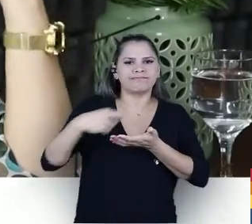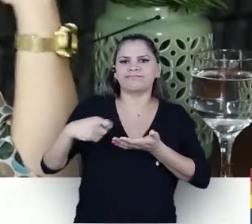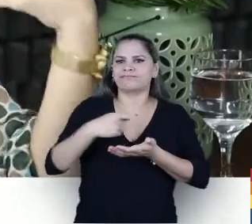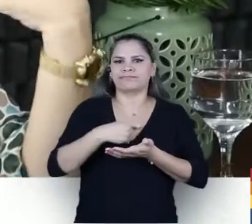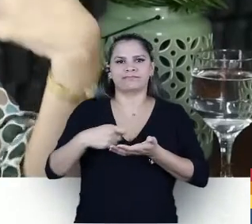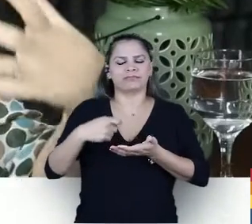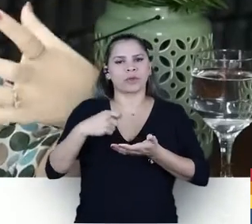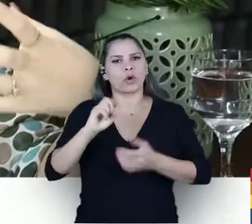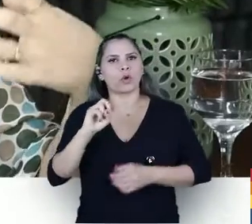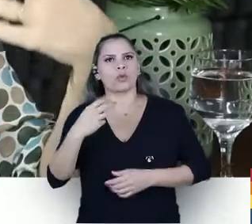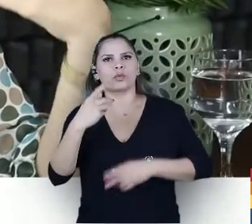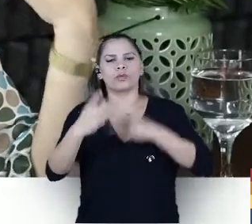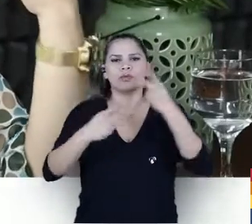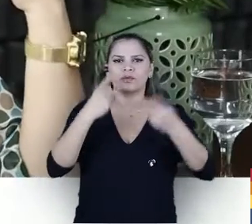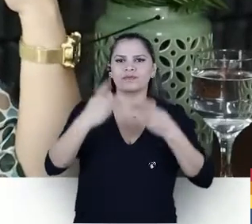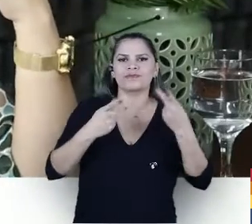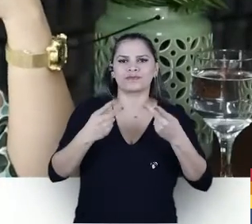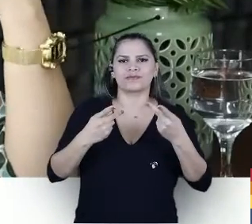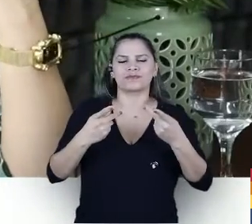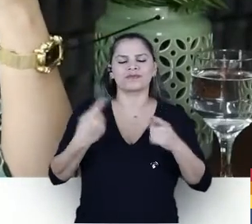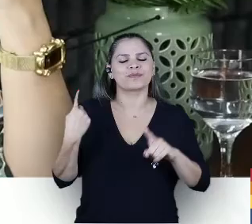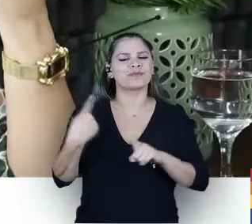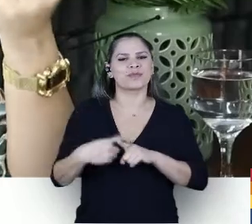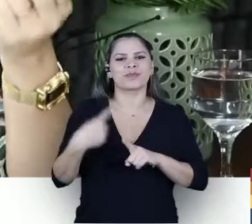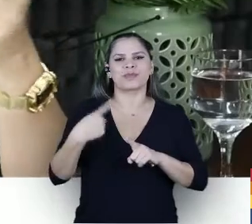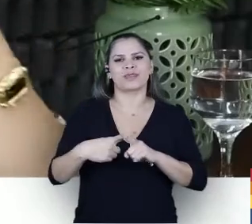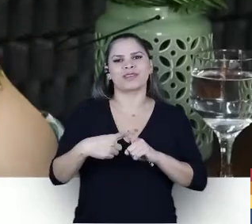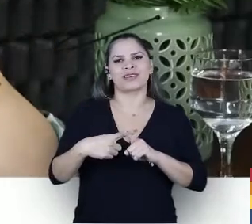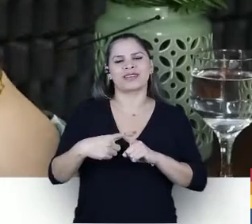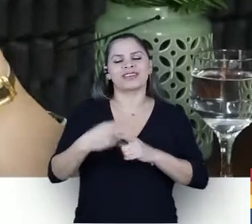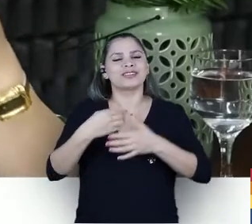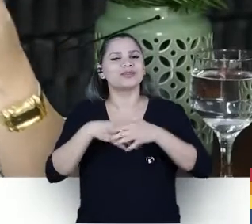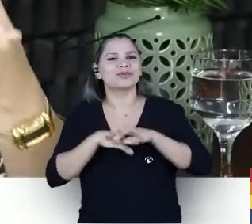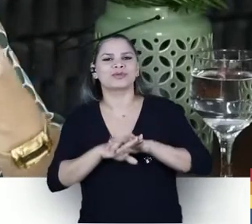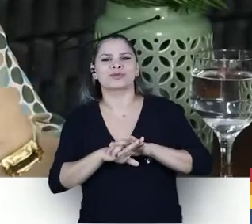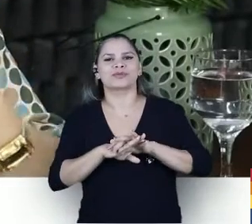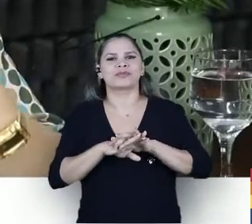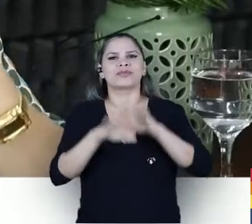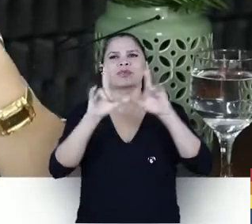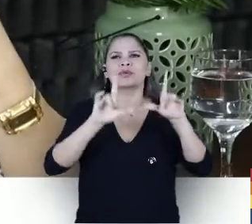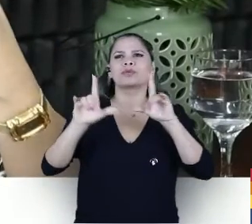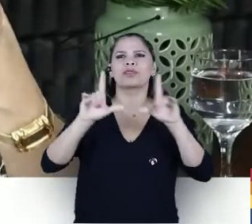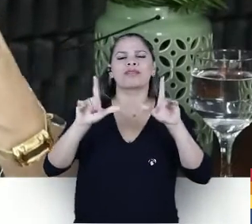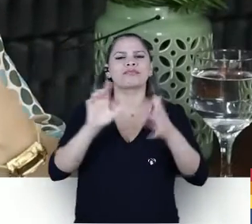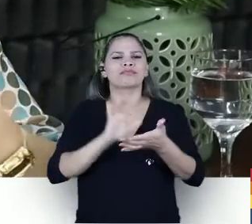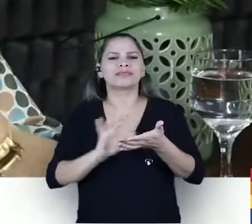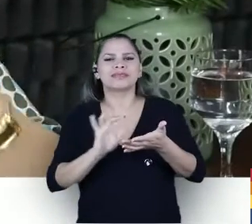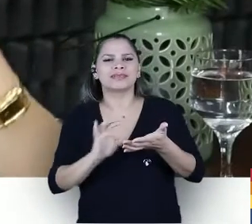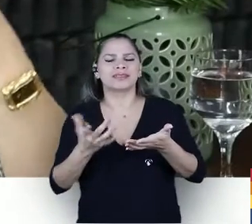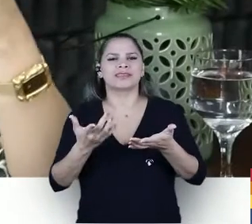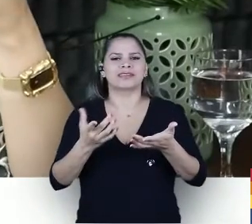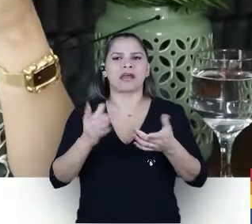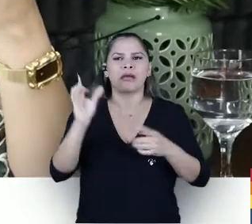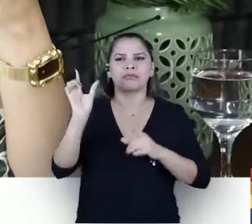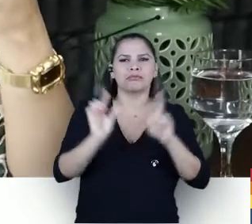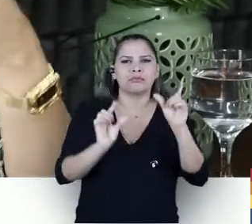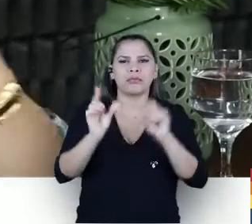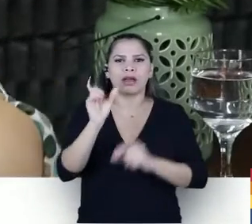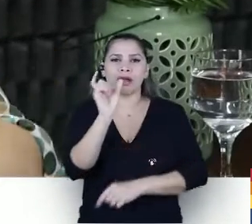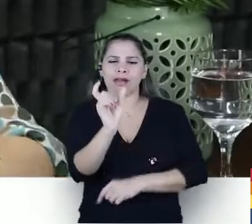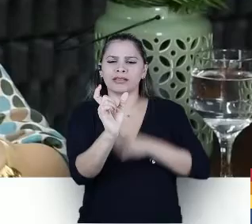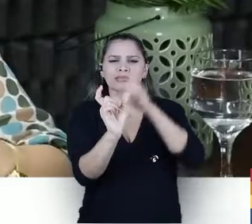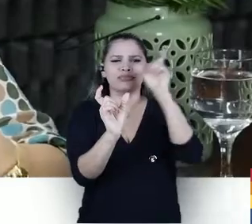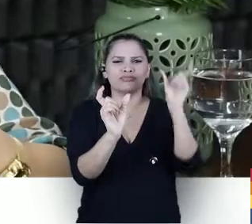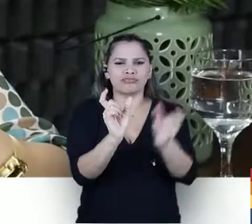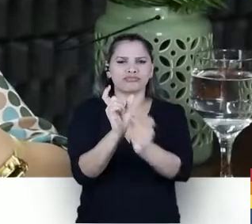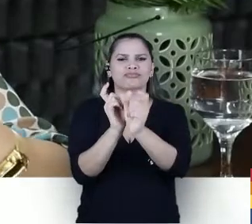que os estudantes, os jovens, eles têm cada vez mais dificuldade de produzir algo verbalmente, né? Porque eles